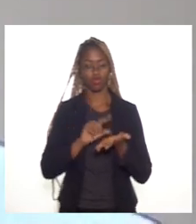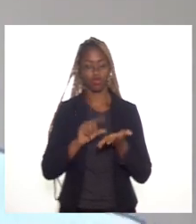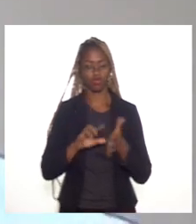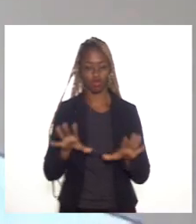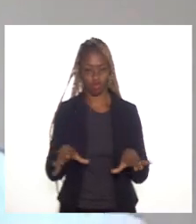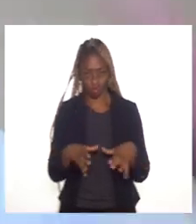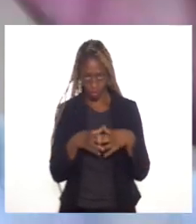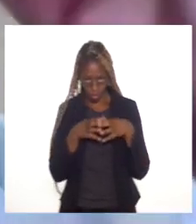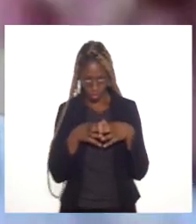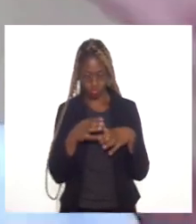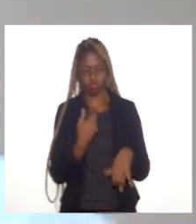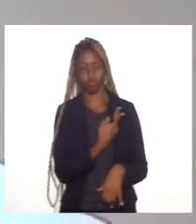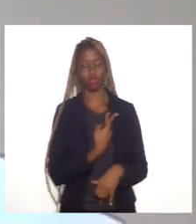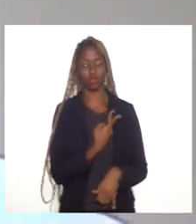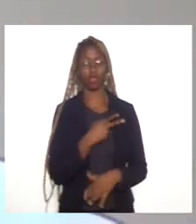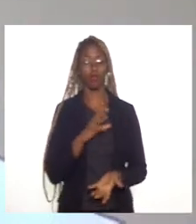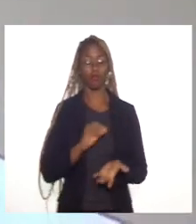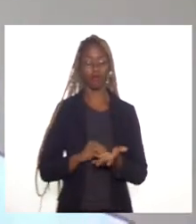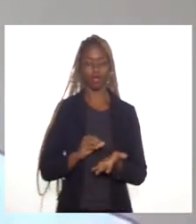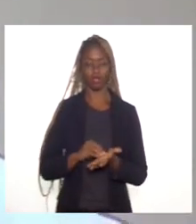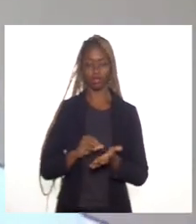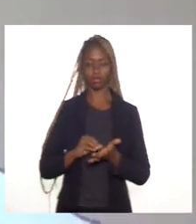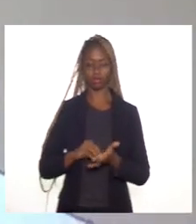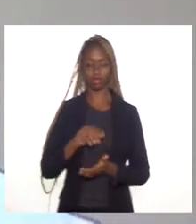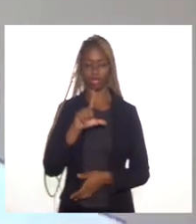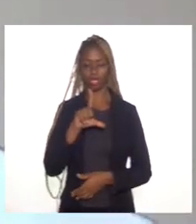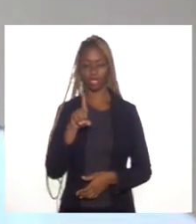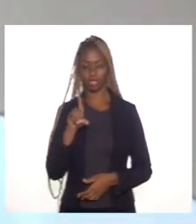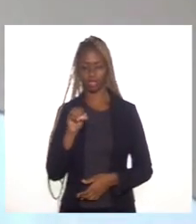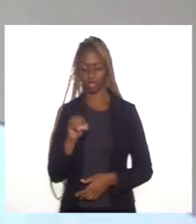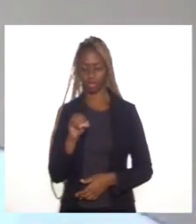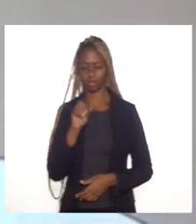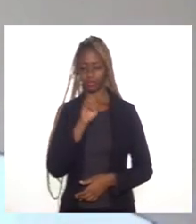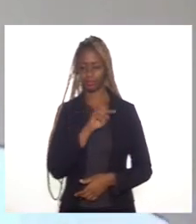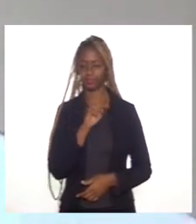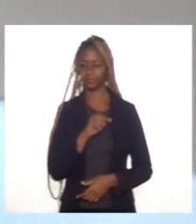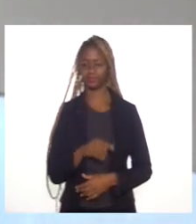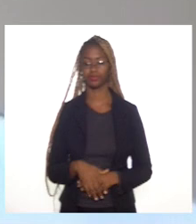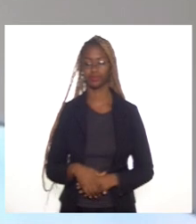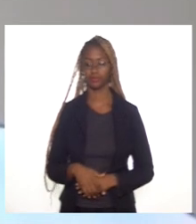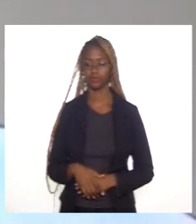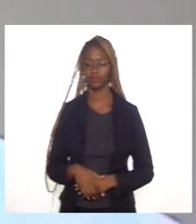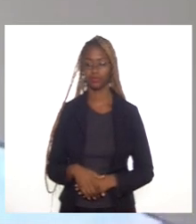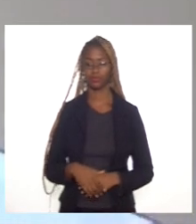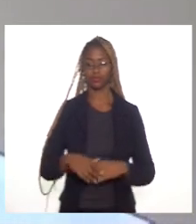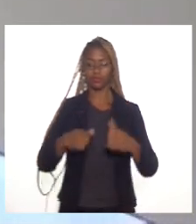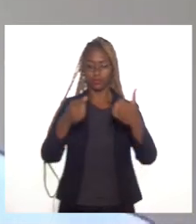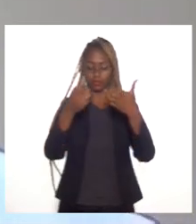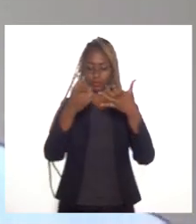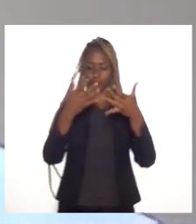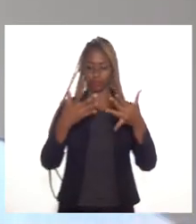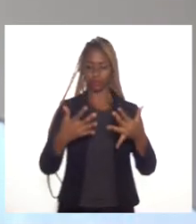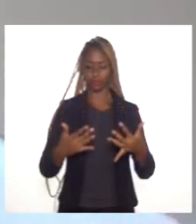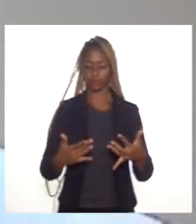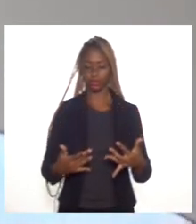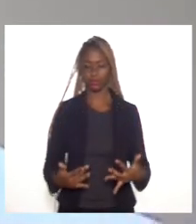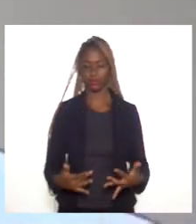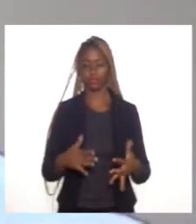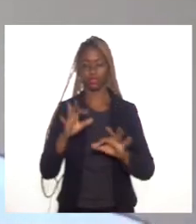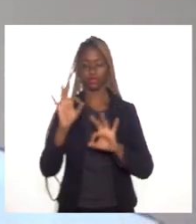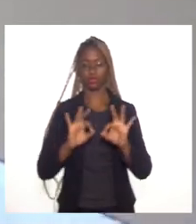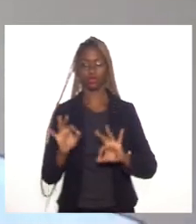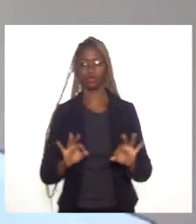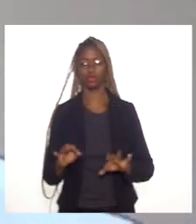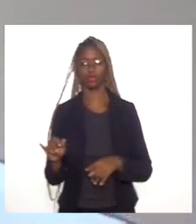senti falta, na LDO, deputado Luiz Paulo, de uma explicitação de um plano